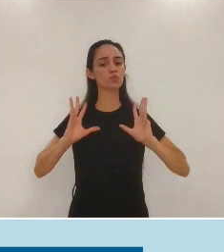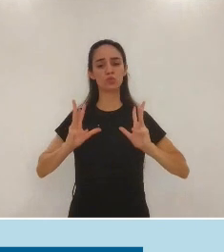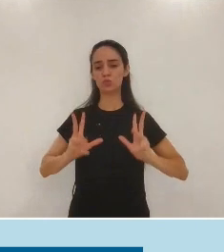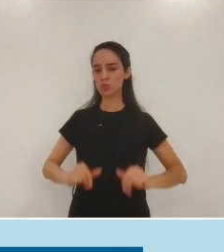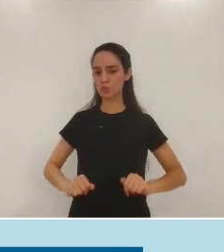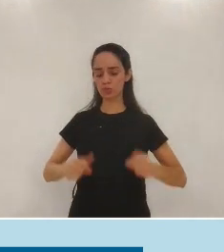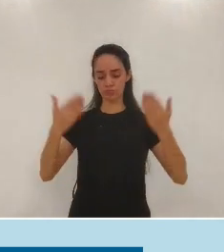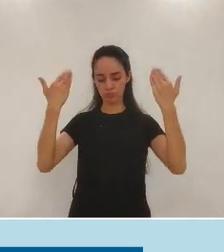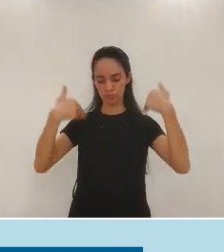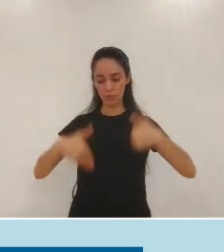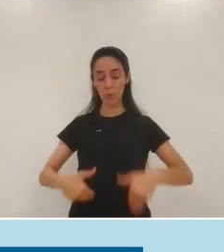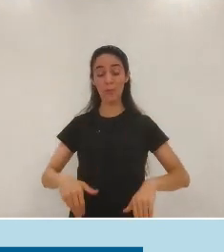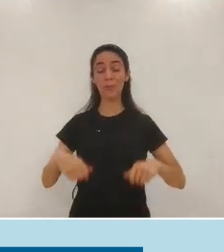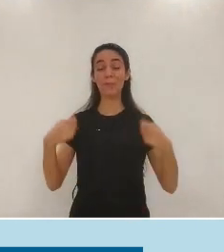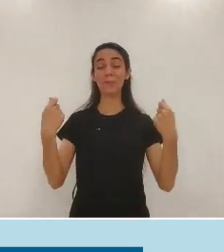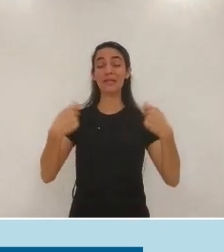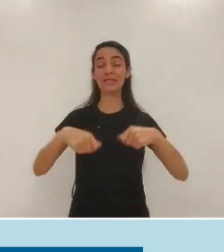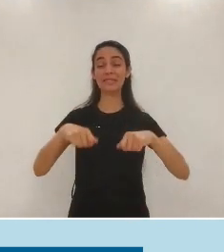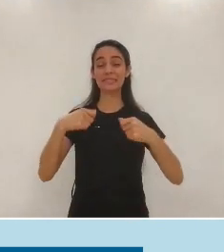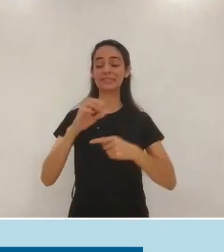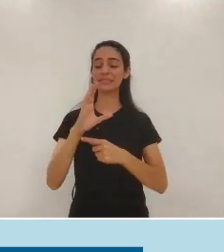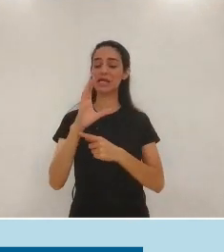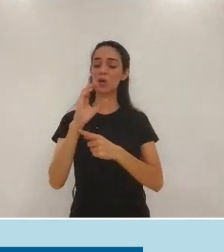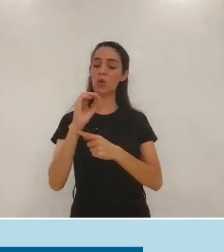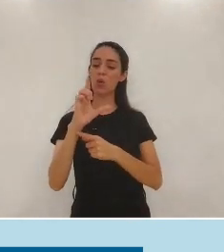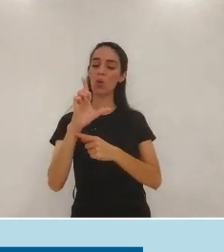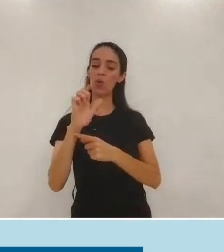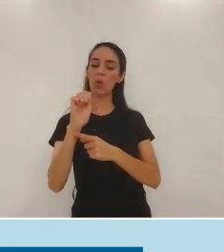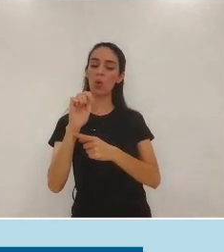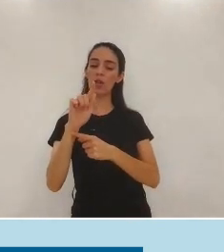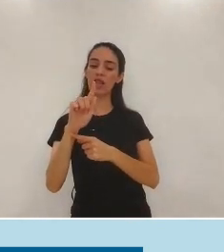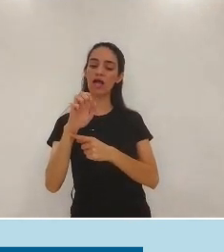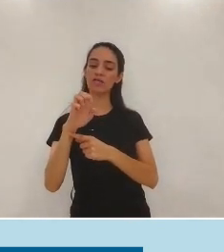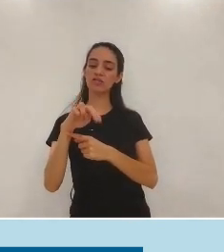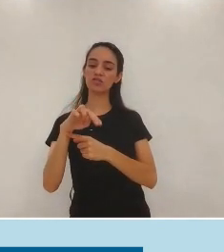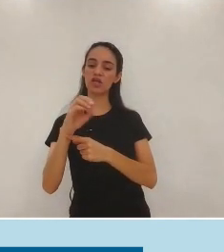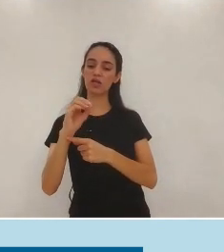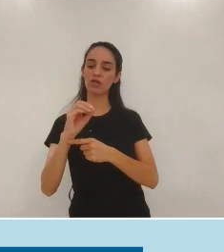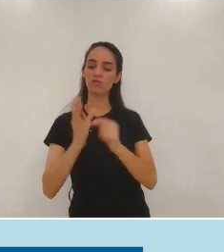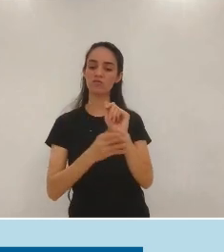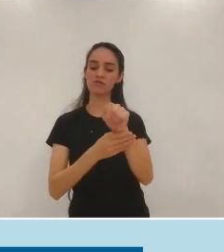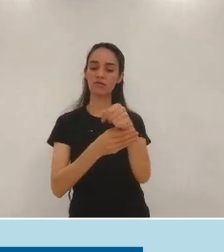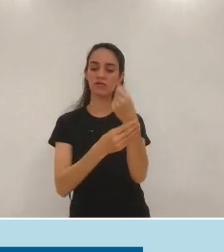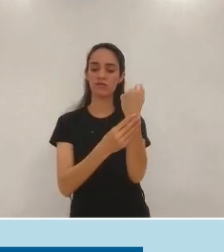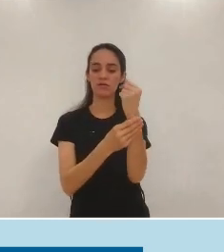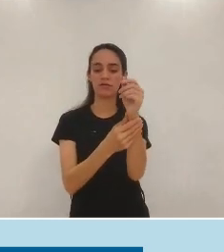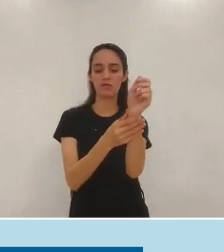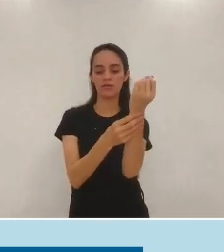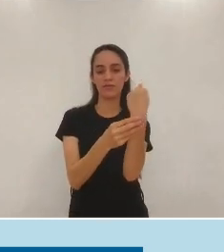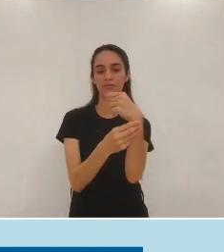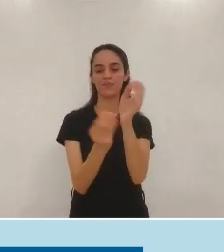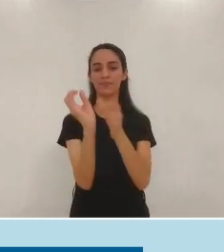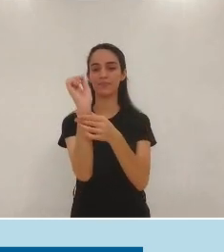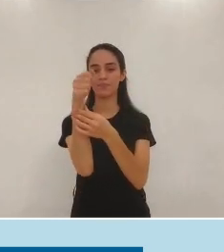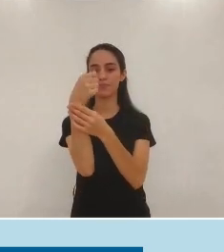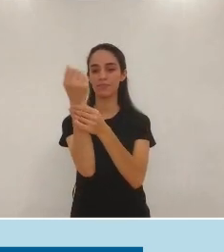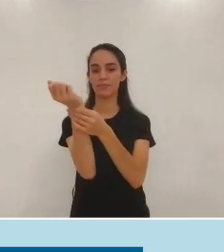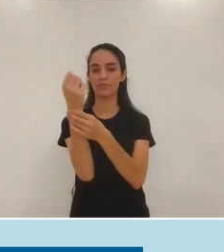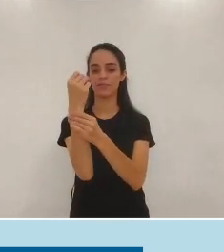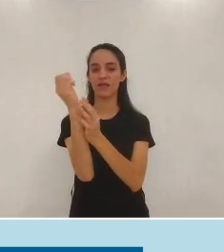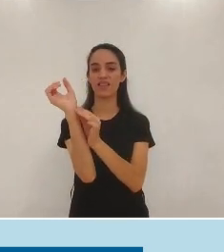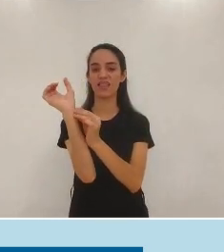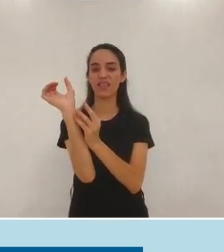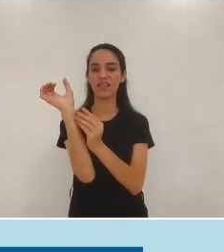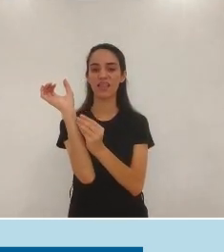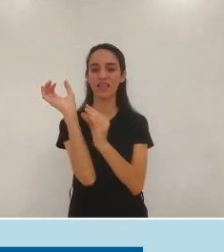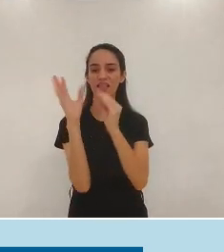que necessite de colágeno, ela vai ter algum tipo de modificação ou ela não vai estar bem